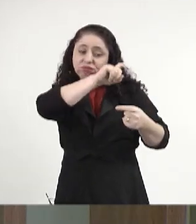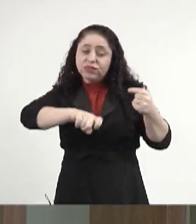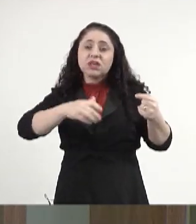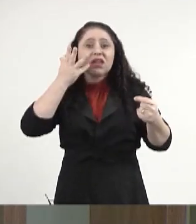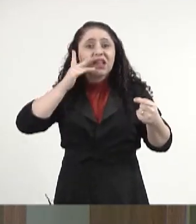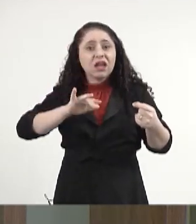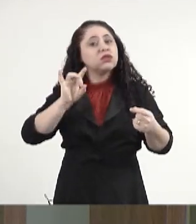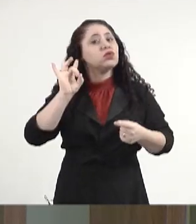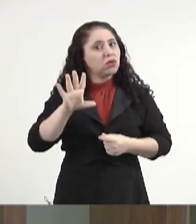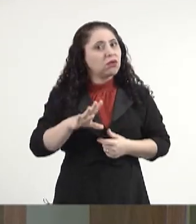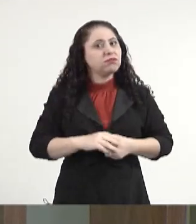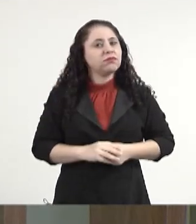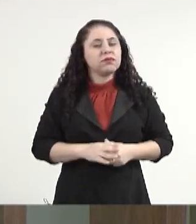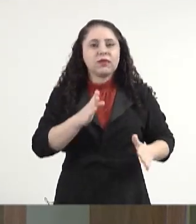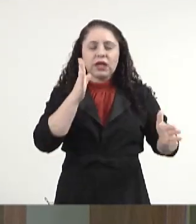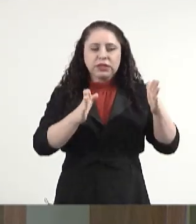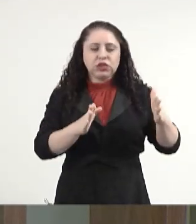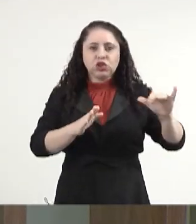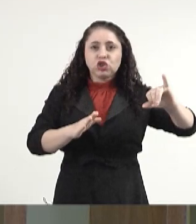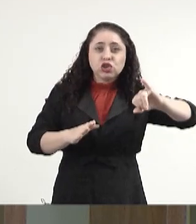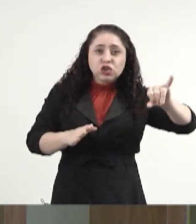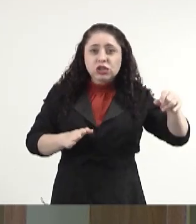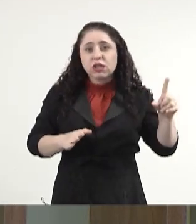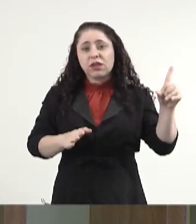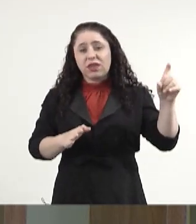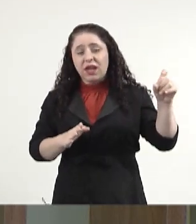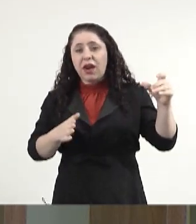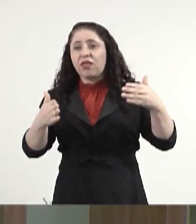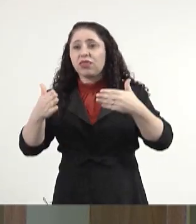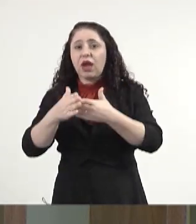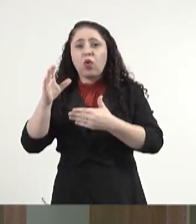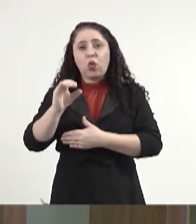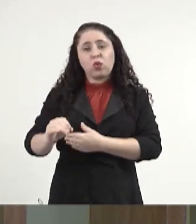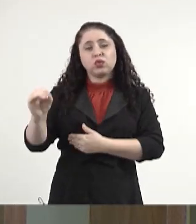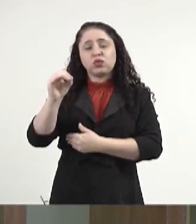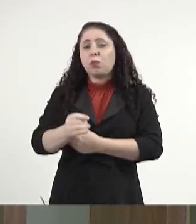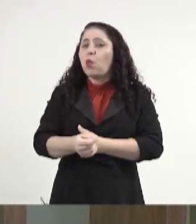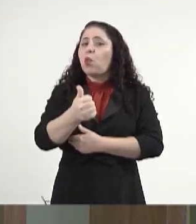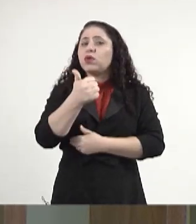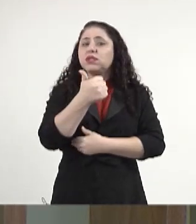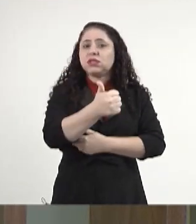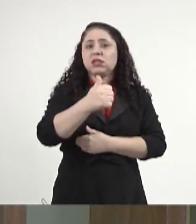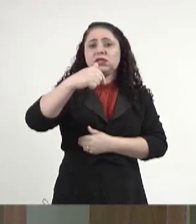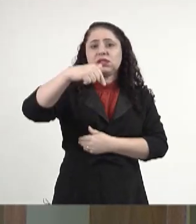de vulnerável. De janeiro desse ano até o dia 16 de outubro agora, são quase